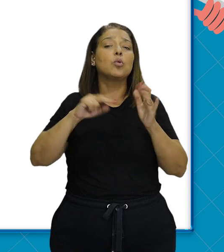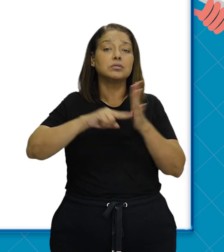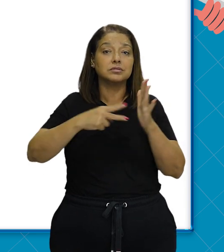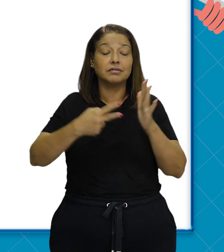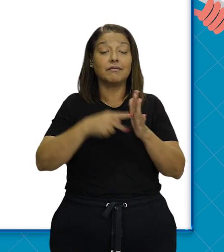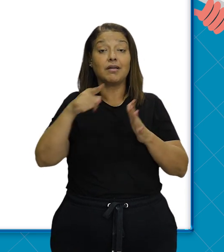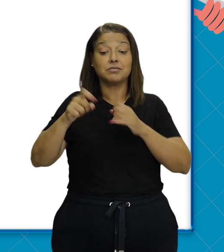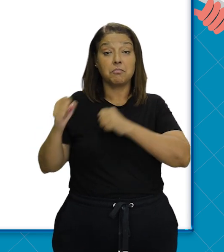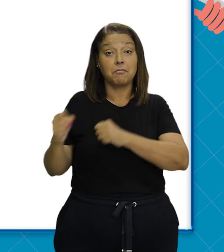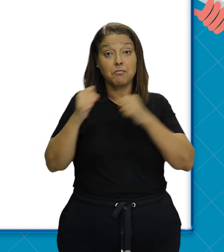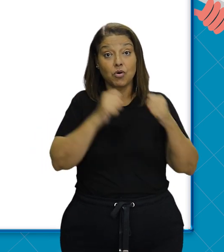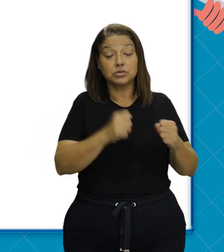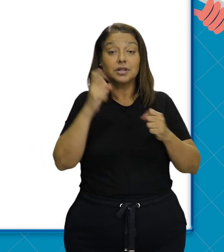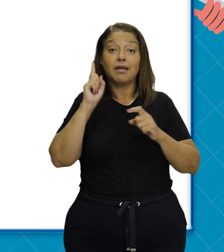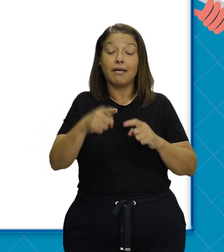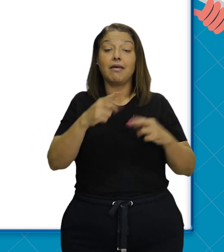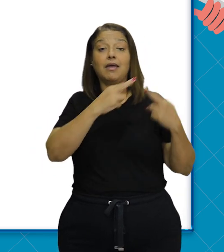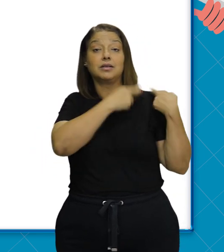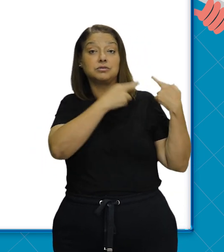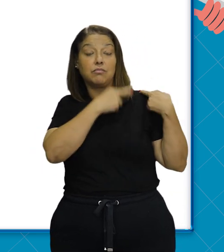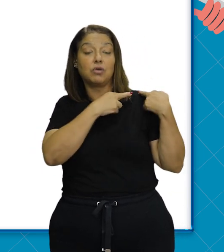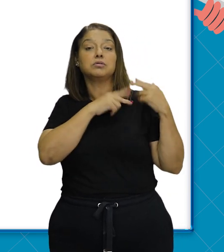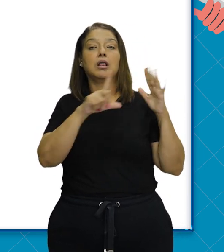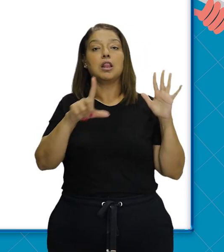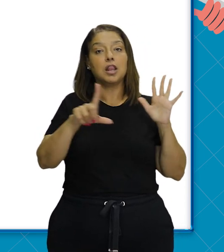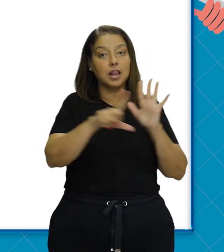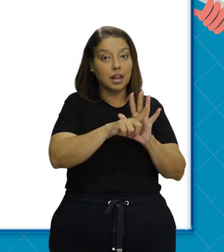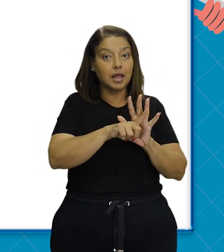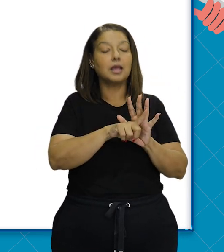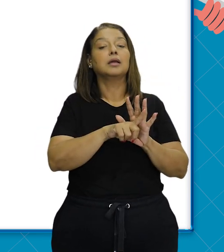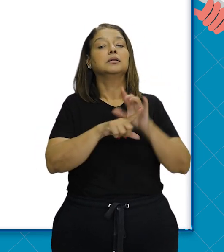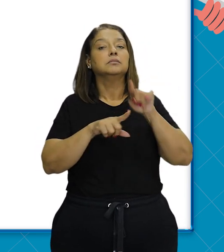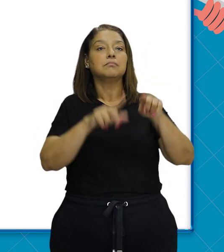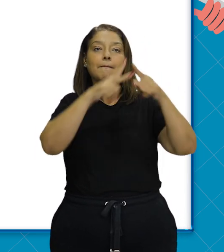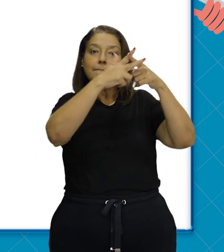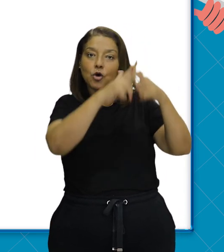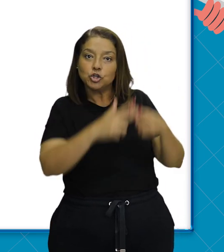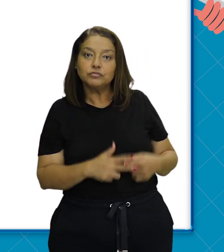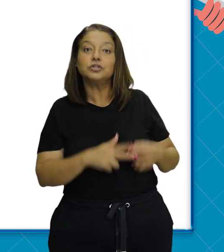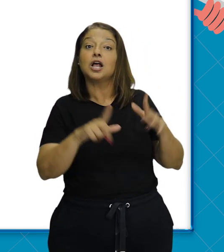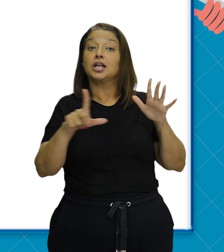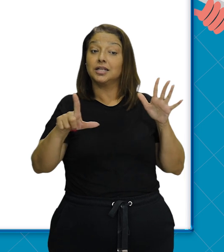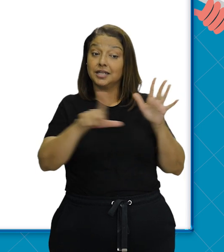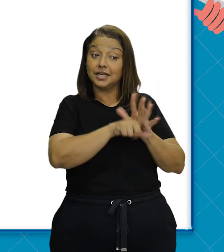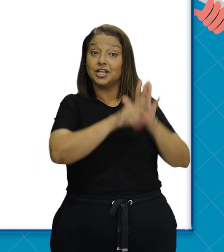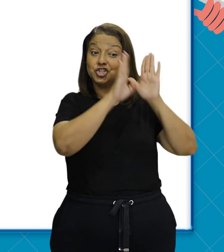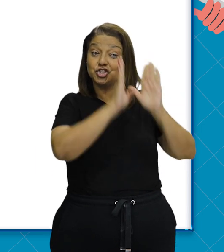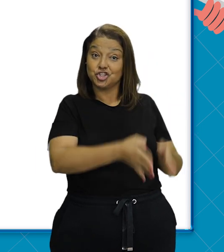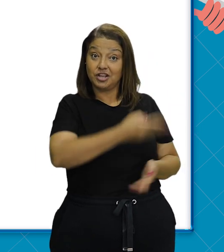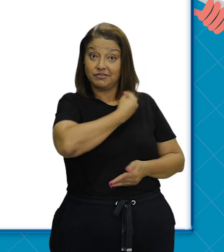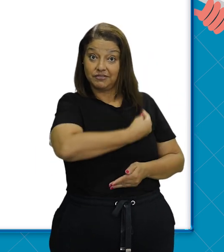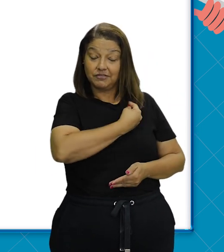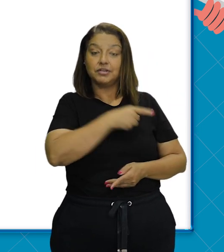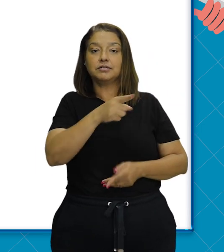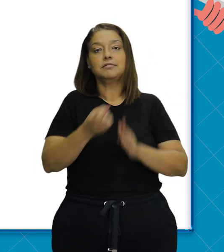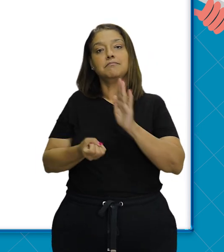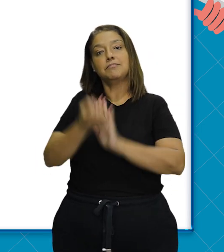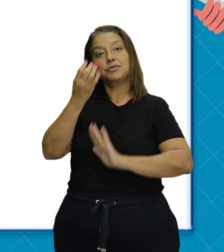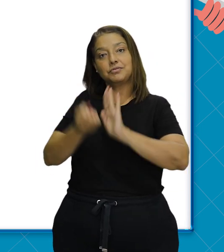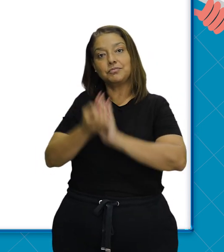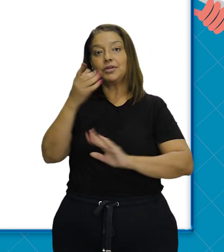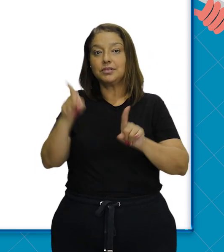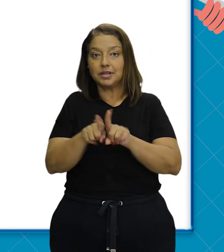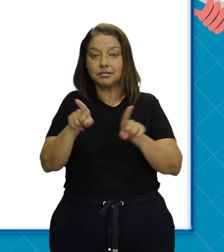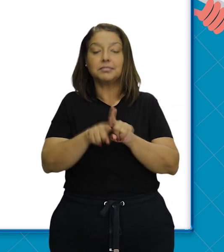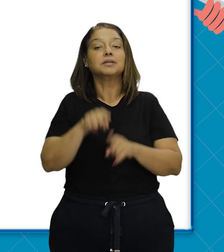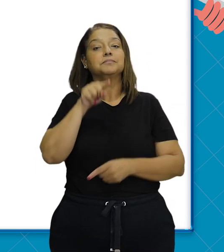esse poder é responsável pela proposição de leis, bem como a modificação de leis já existentes. Além disso, ele também